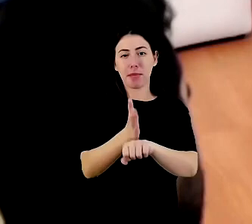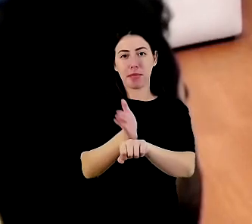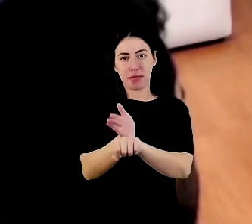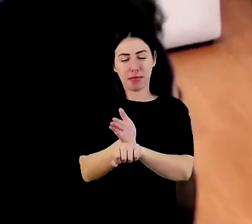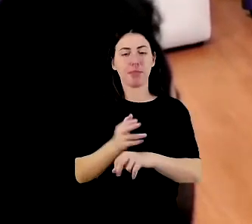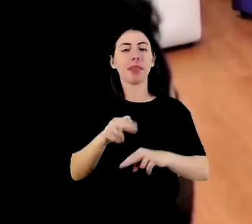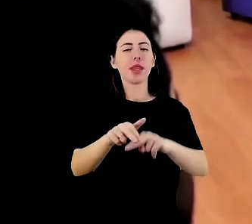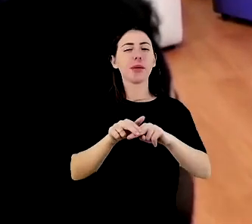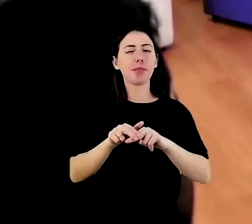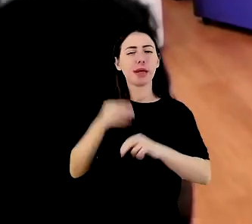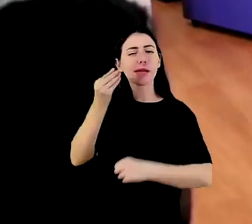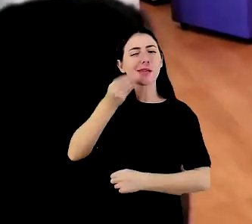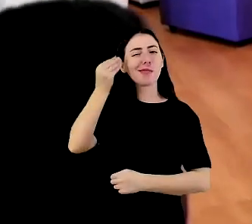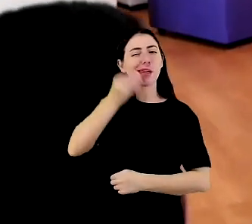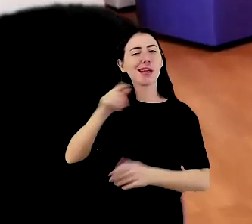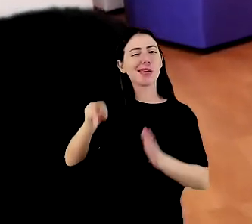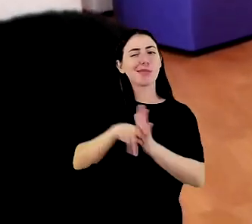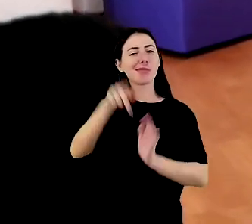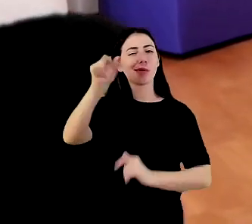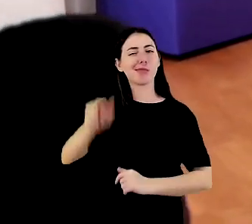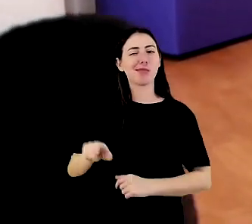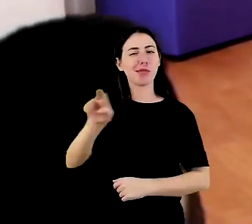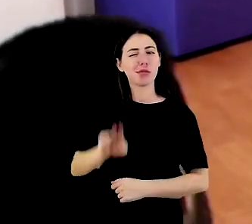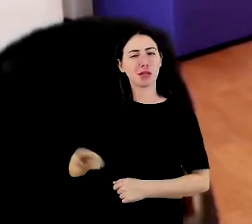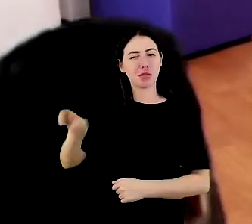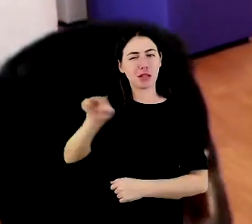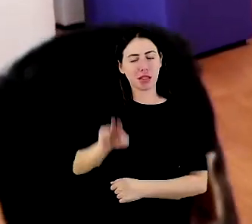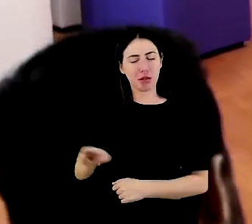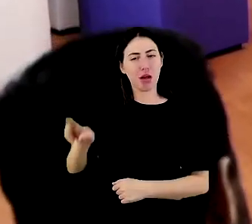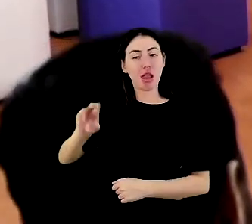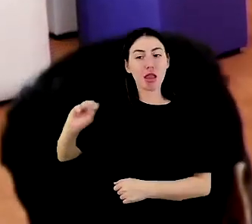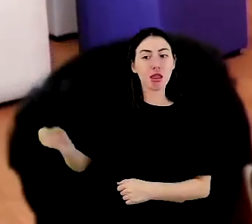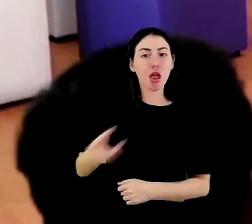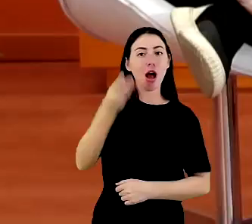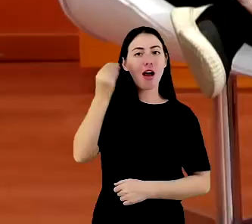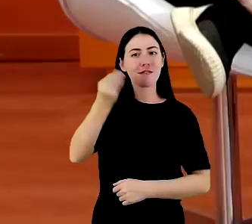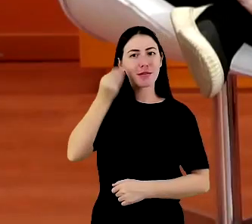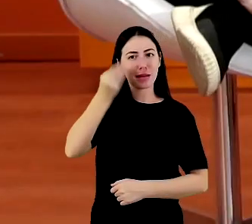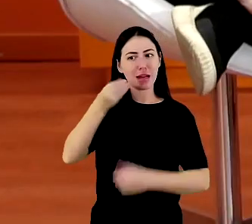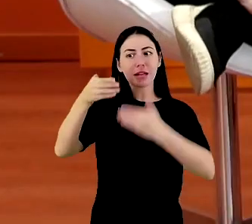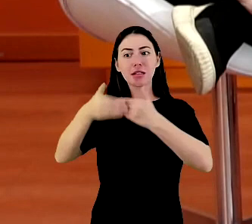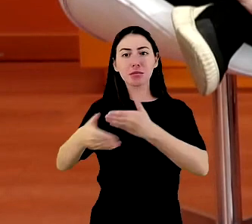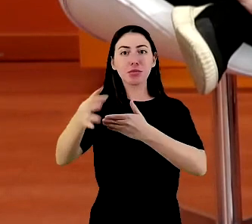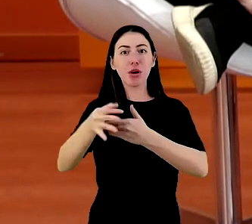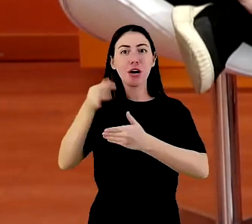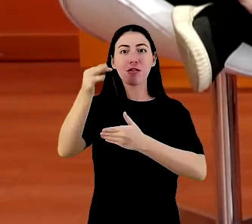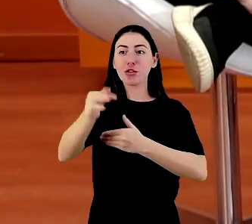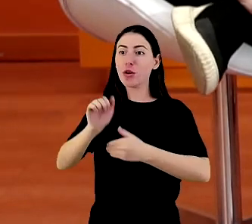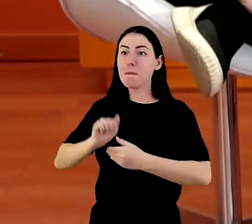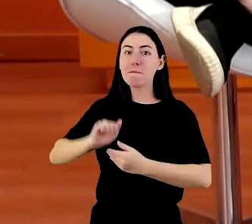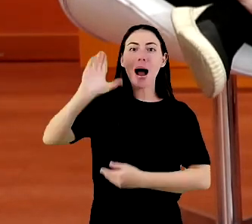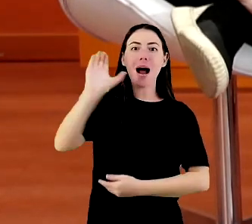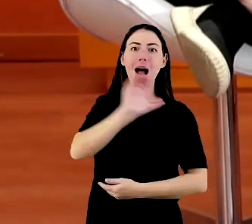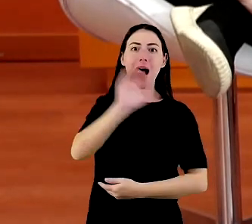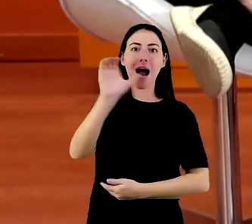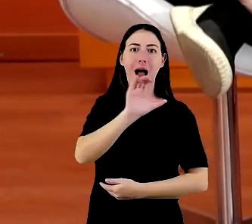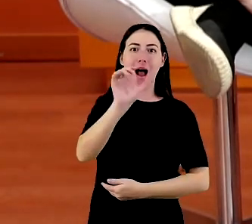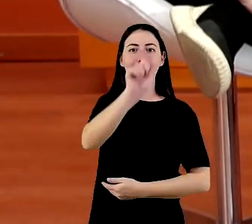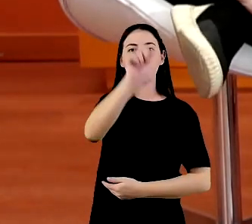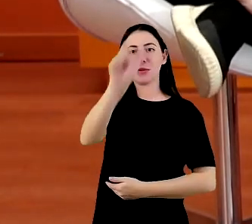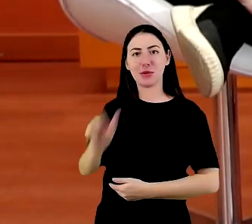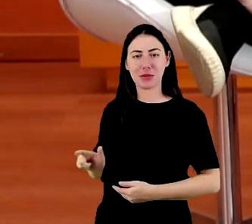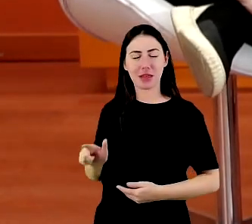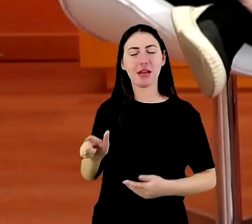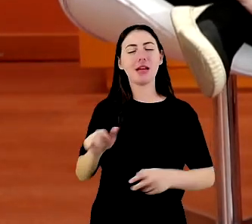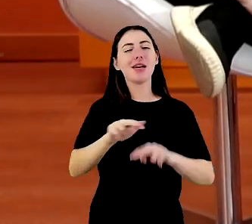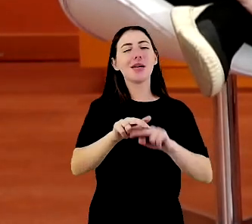desse novo... e o futuro deve ser ainda mais ágil. Como é que vocês entendem que as soluções se